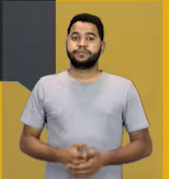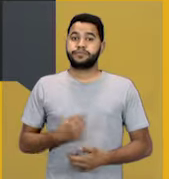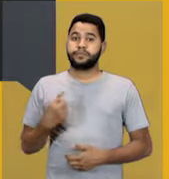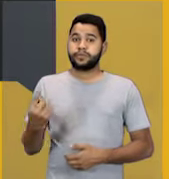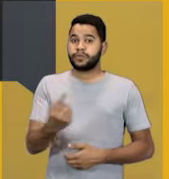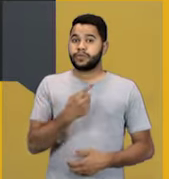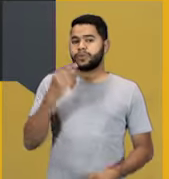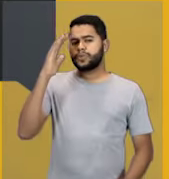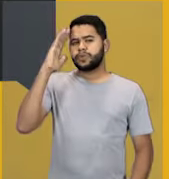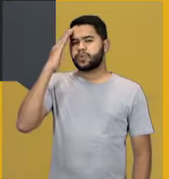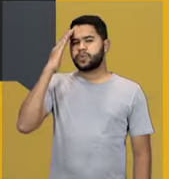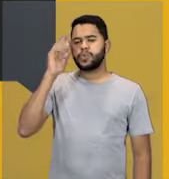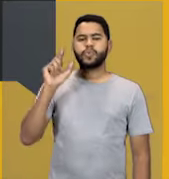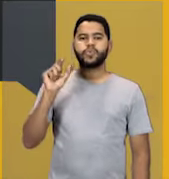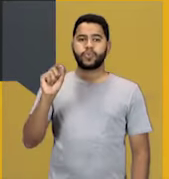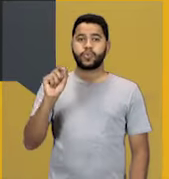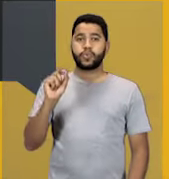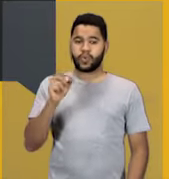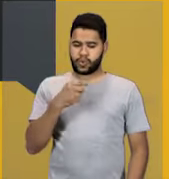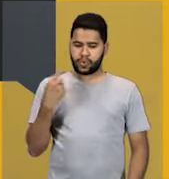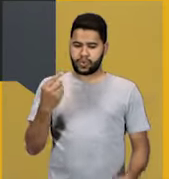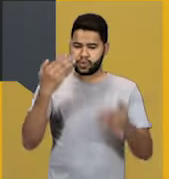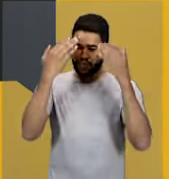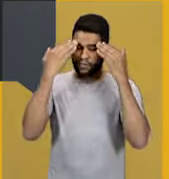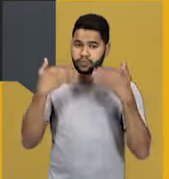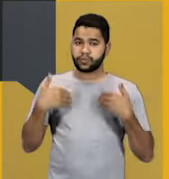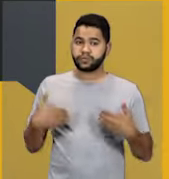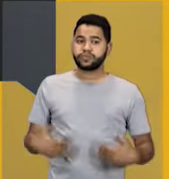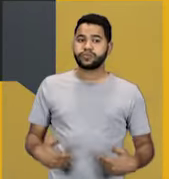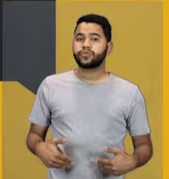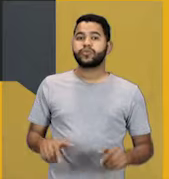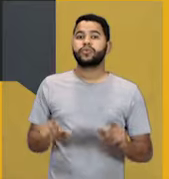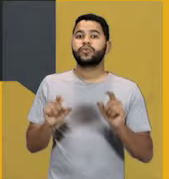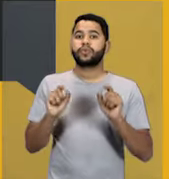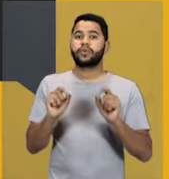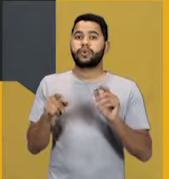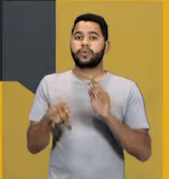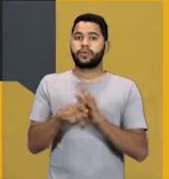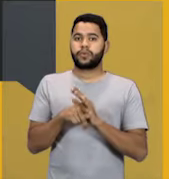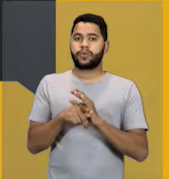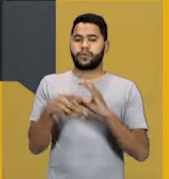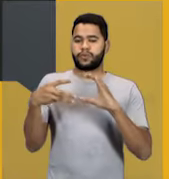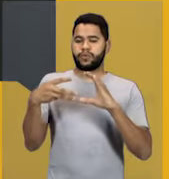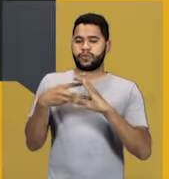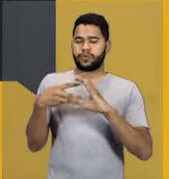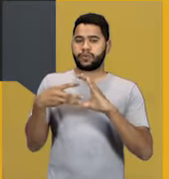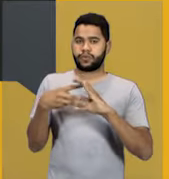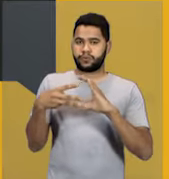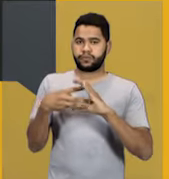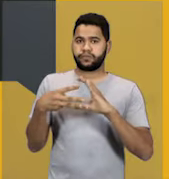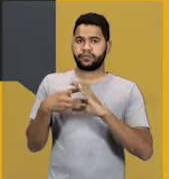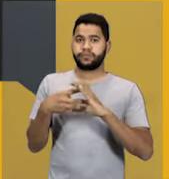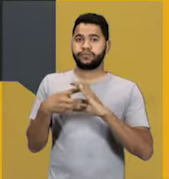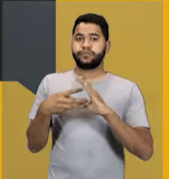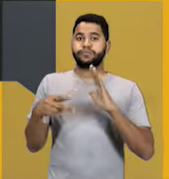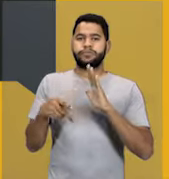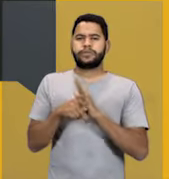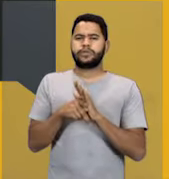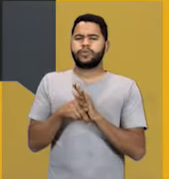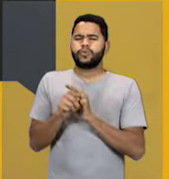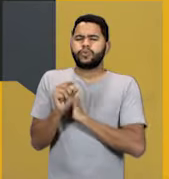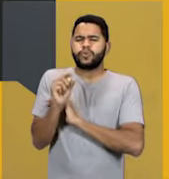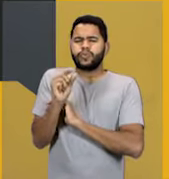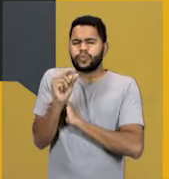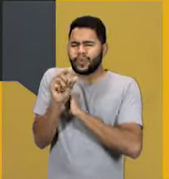entender o seguinte, o nosso corpo é formado por células. As células são microscópicas,